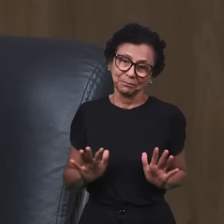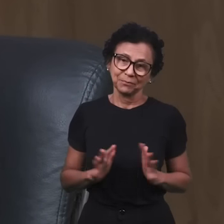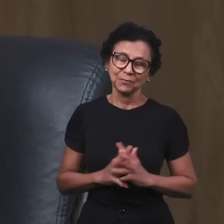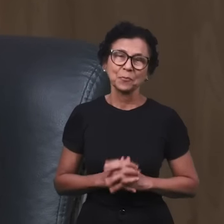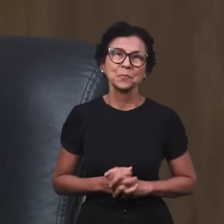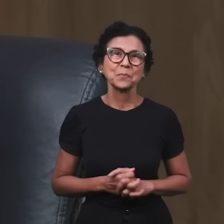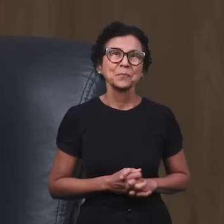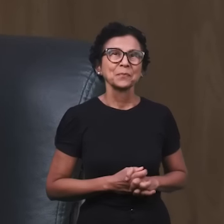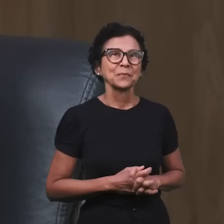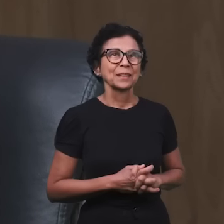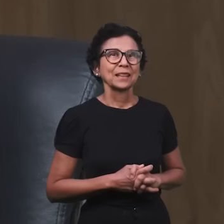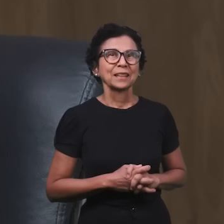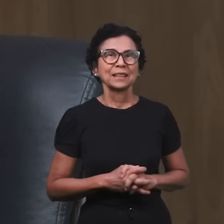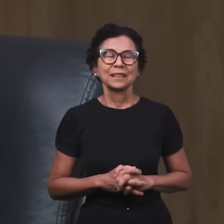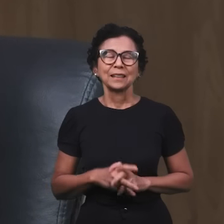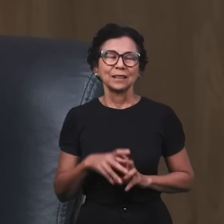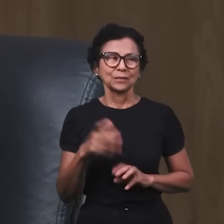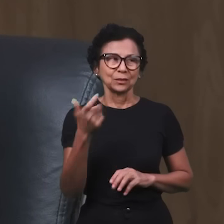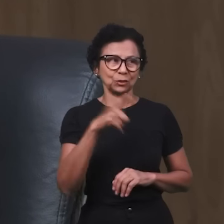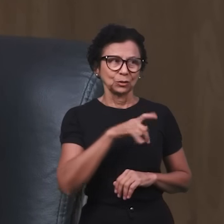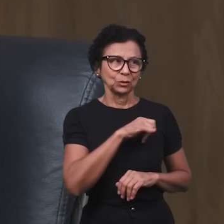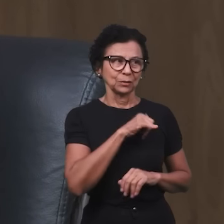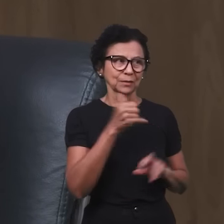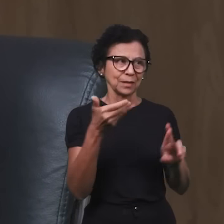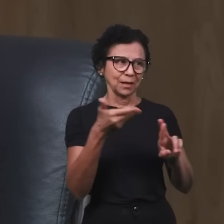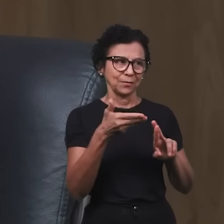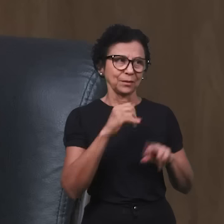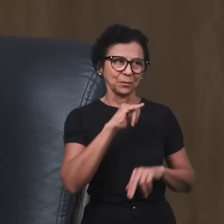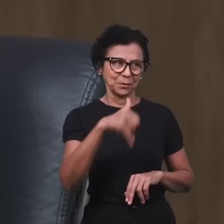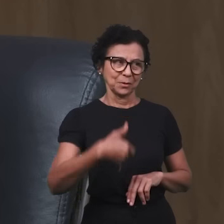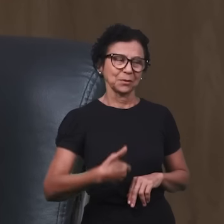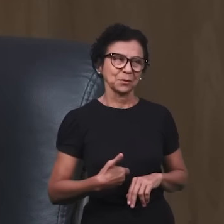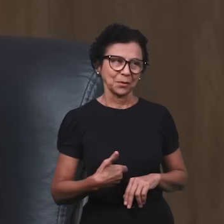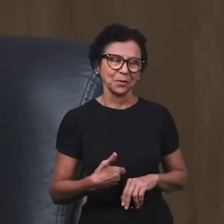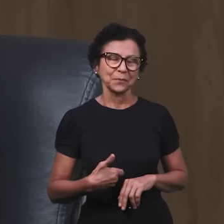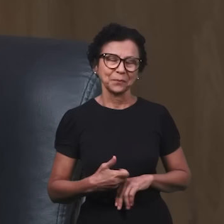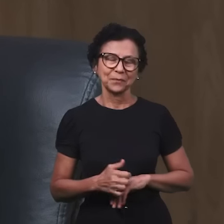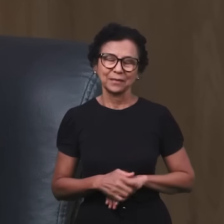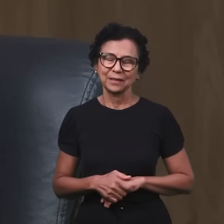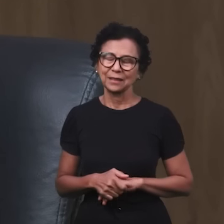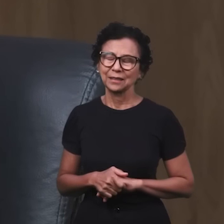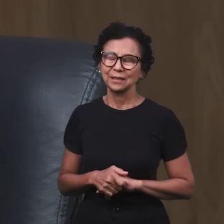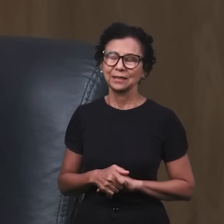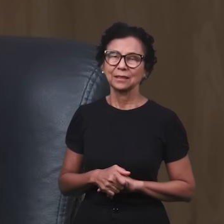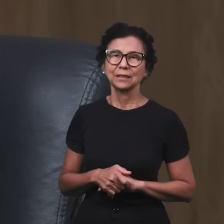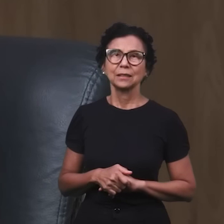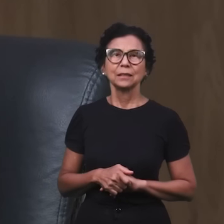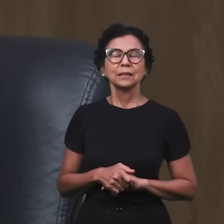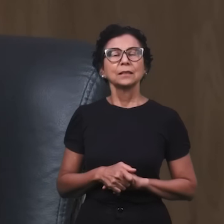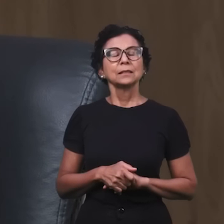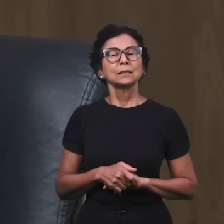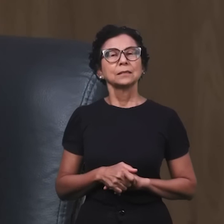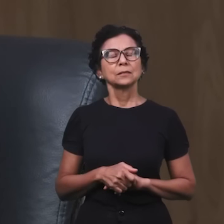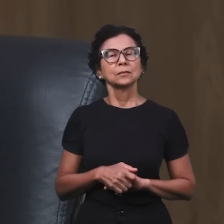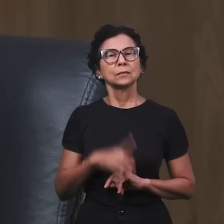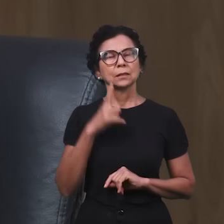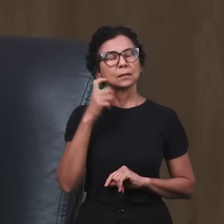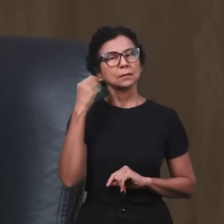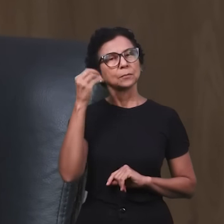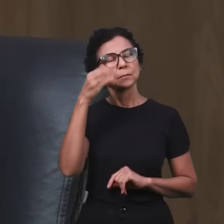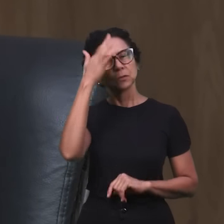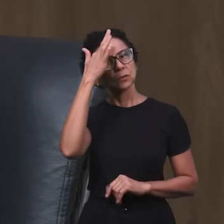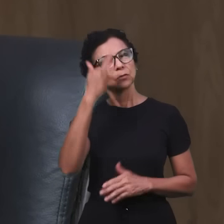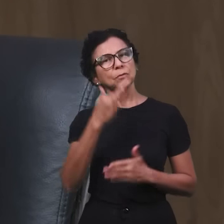mas você voltou ao Jó. E é muito interessante, né? a experiência de fé na vida de